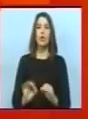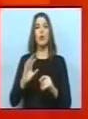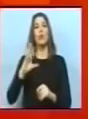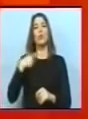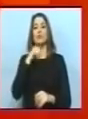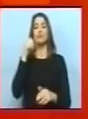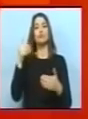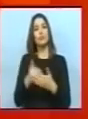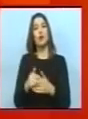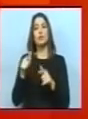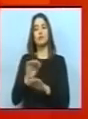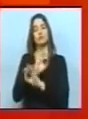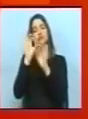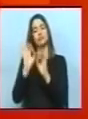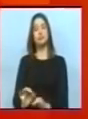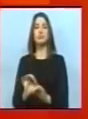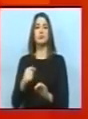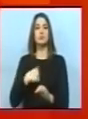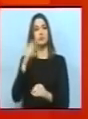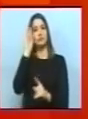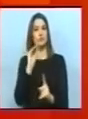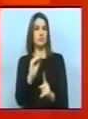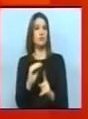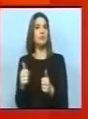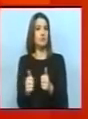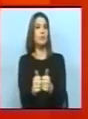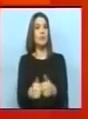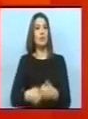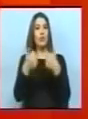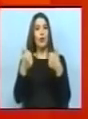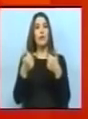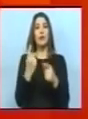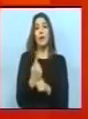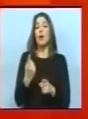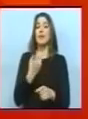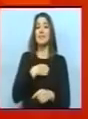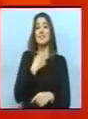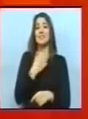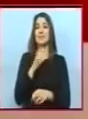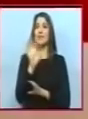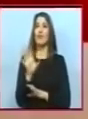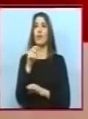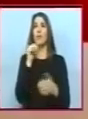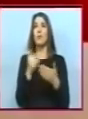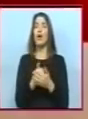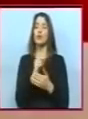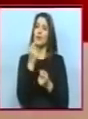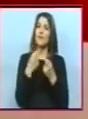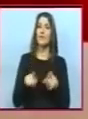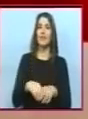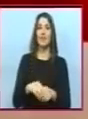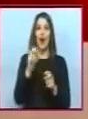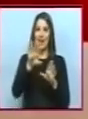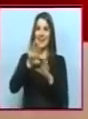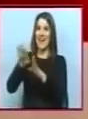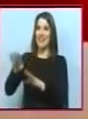dar continuidade e aconselhamento. O que eu acho que já é positivo, porque já é encarar a morte de uma forma um bocadinho diferente. Também já lá vamos essa parte. Vocês estão